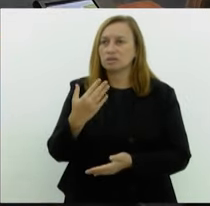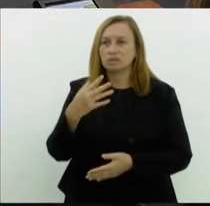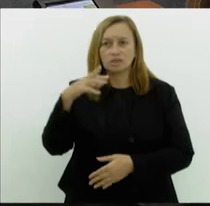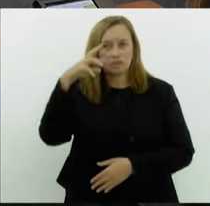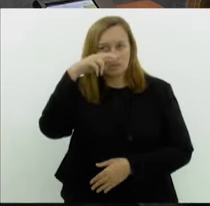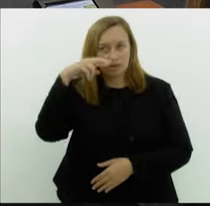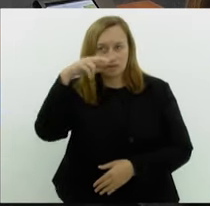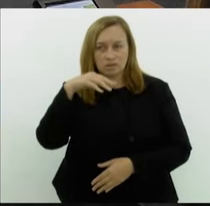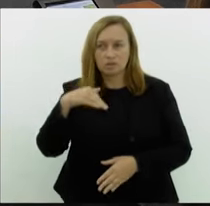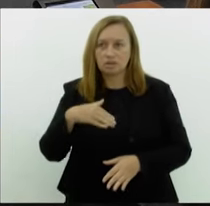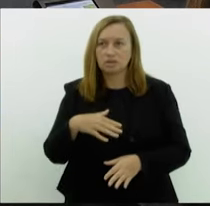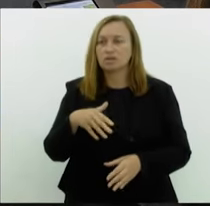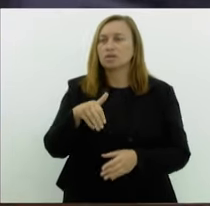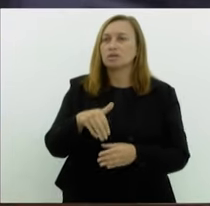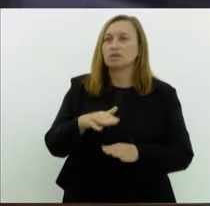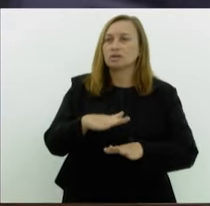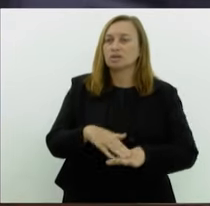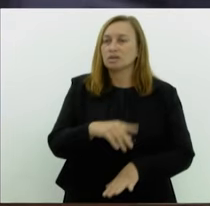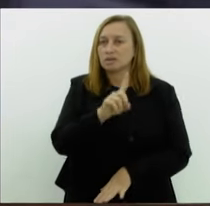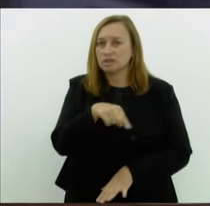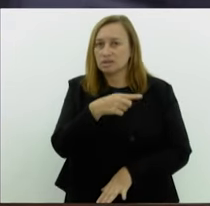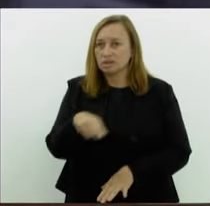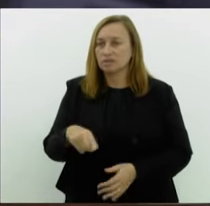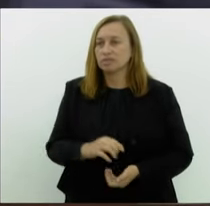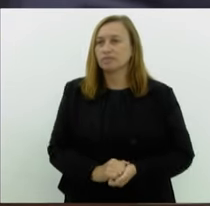Permaneça como estão. Rejeitada.